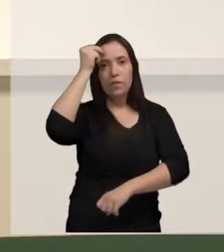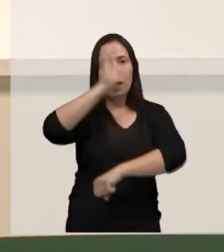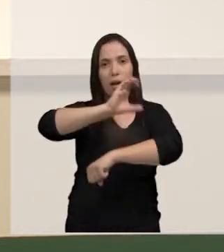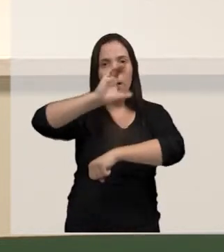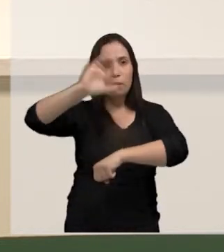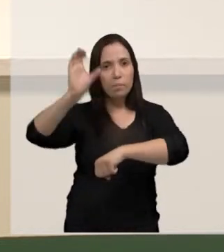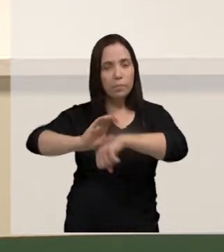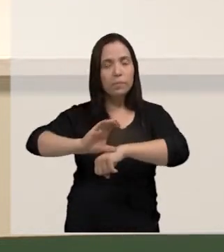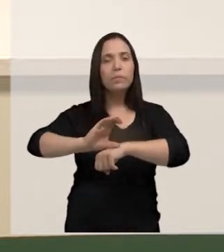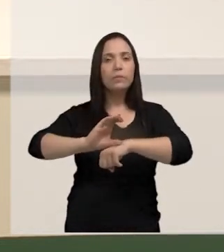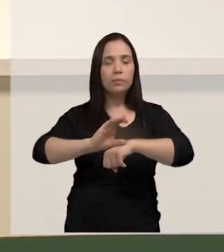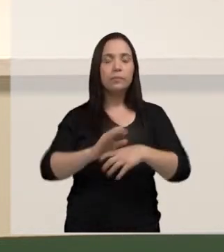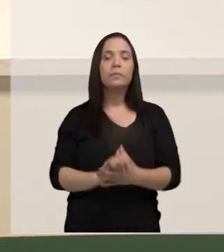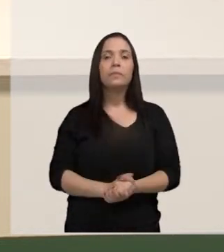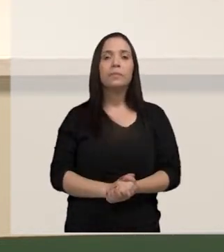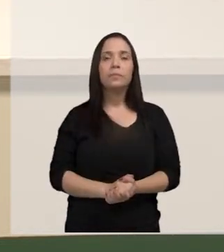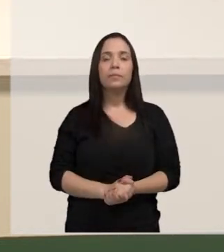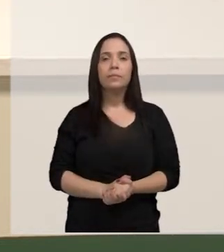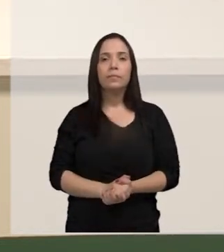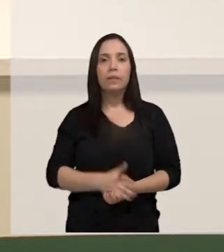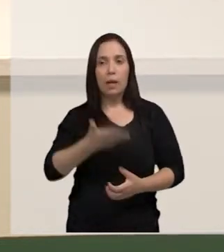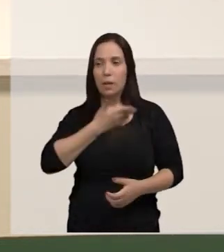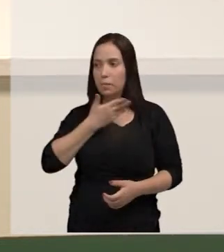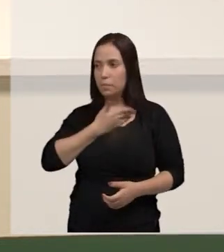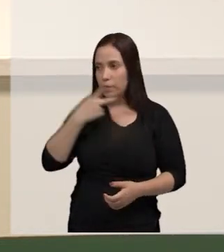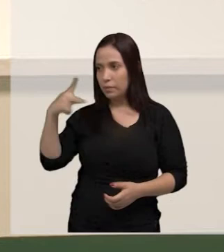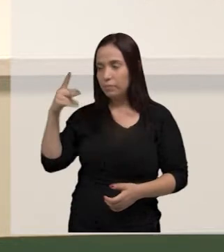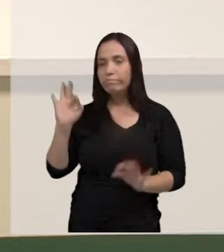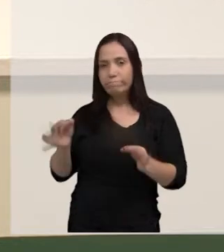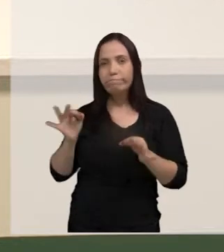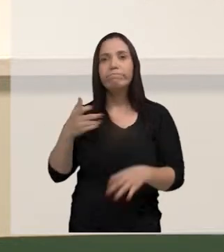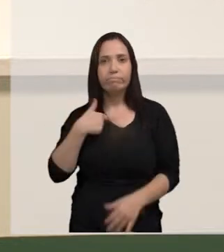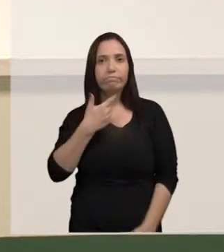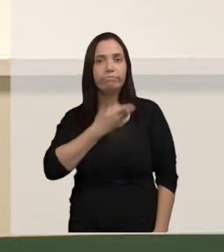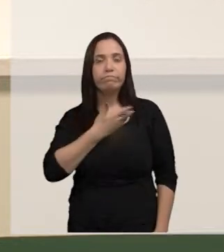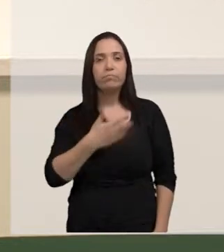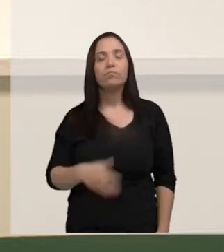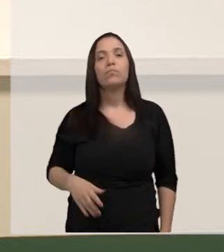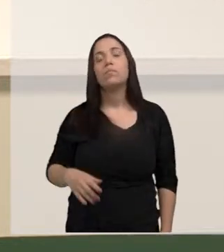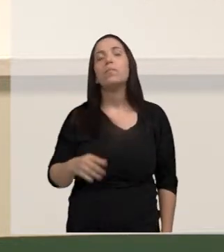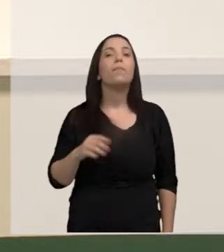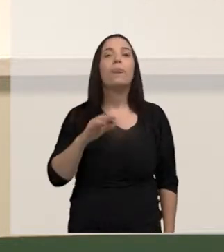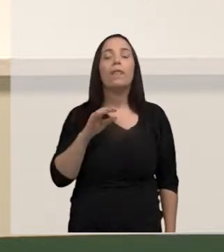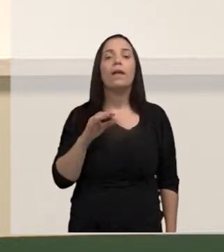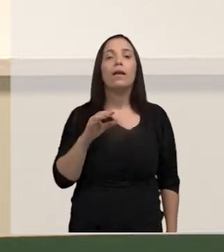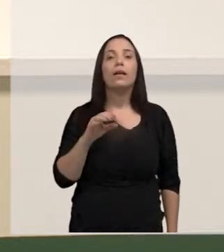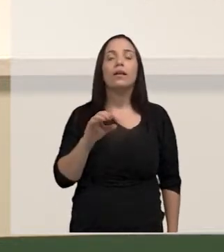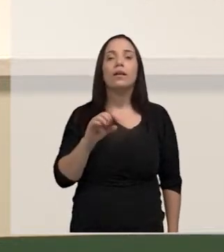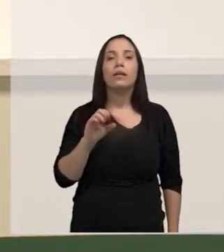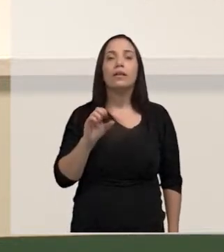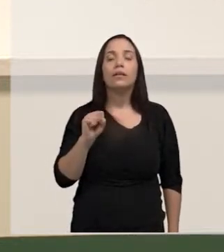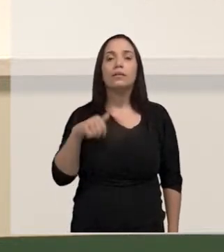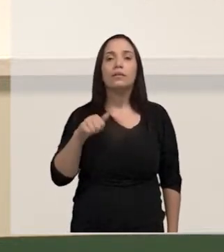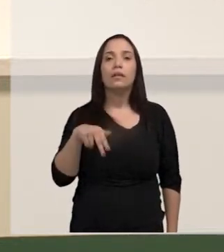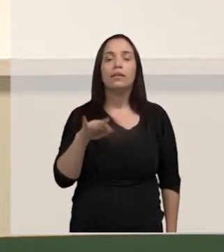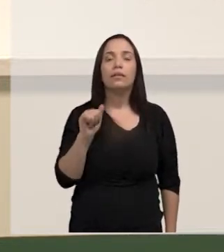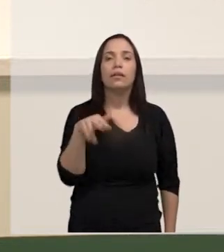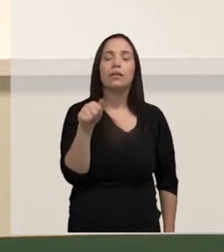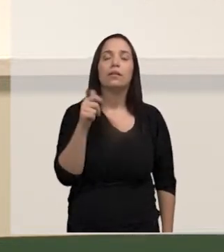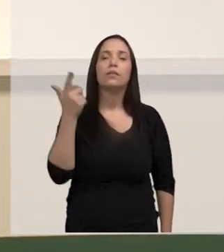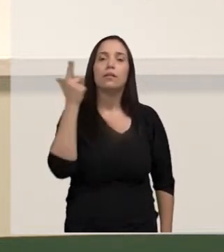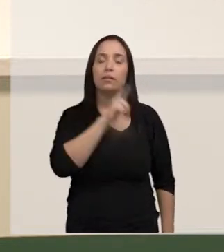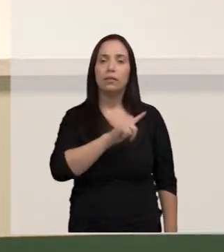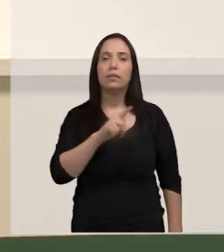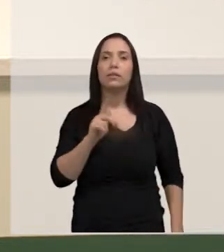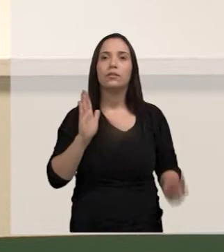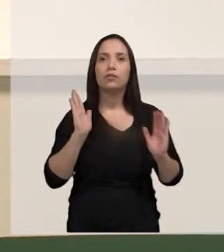prefeita, e demonstrou muita força na região. E um grande amigo seu, né? Meu amigo, uma pessoa, homem de bem. Fernando Santana também, eu já esperava a eleição dele.